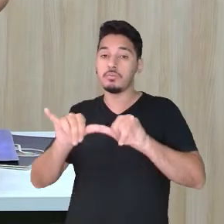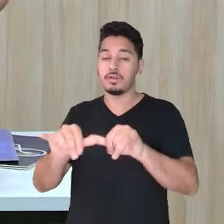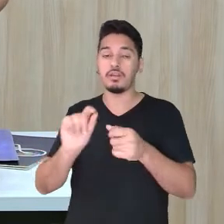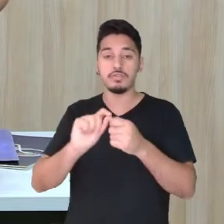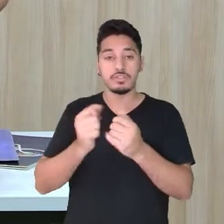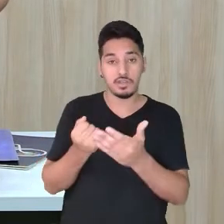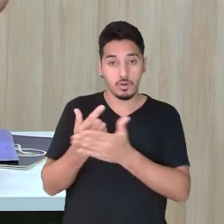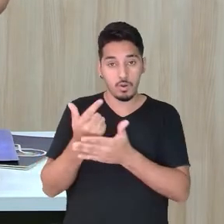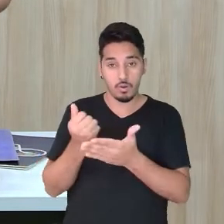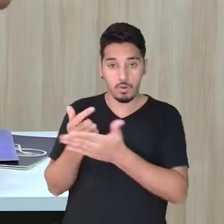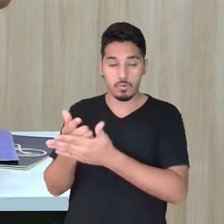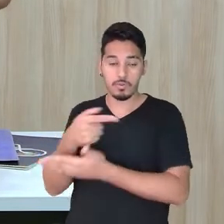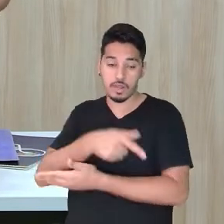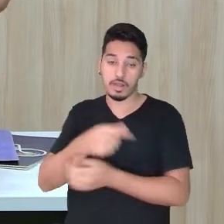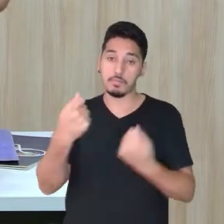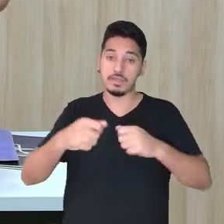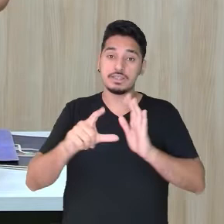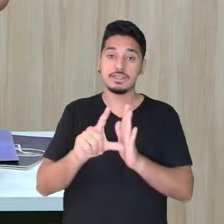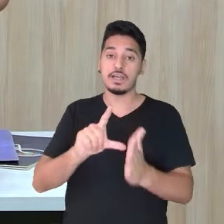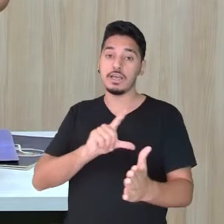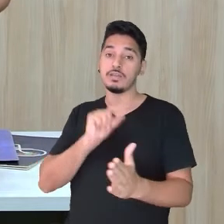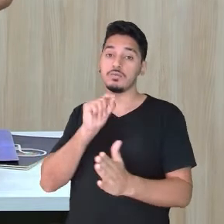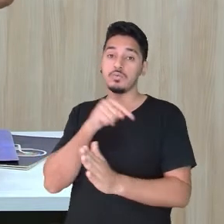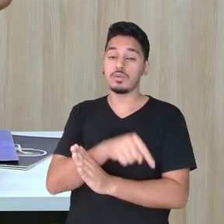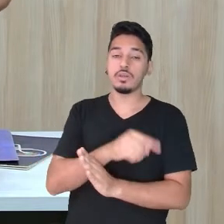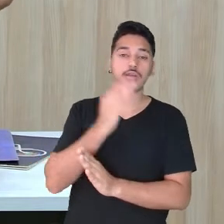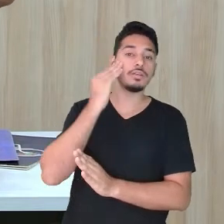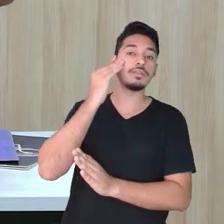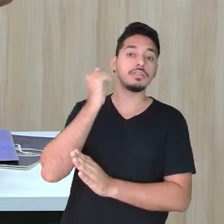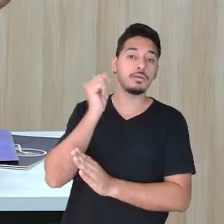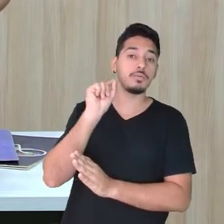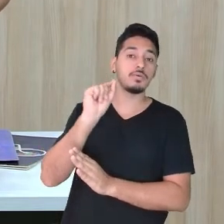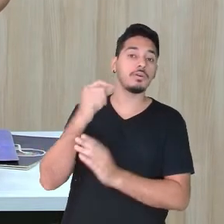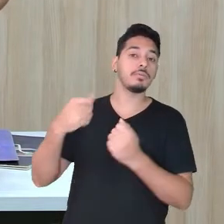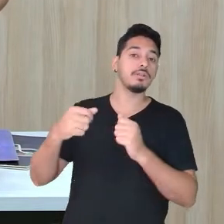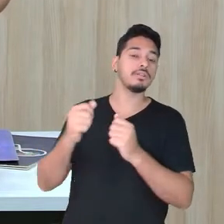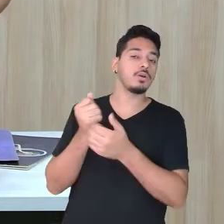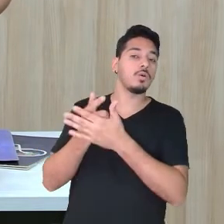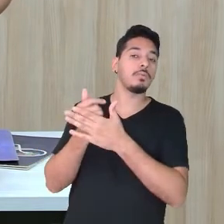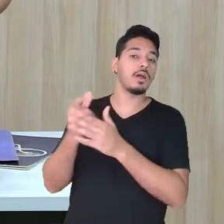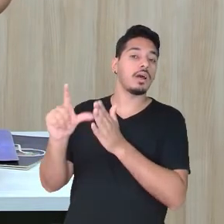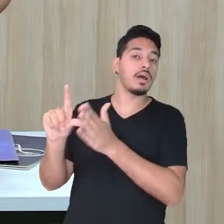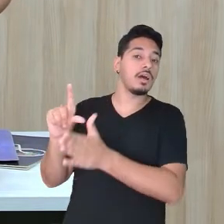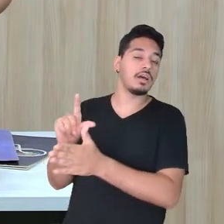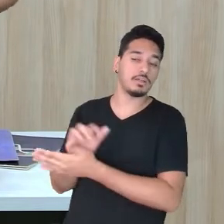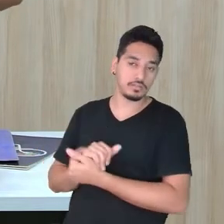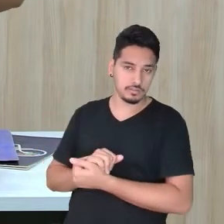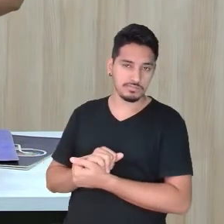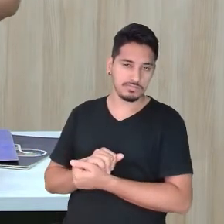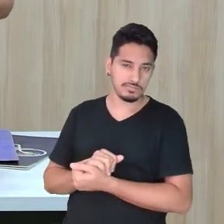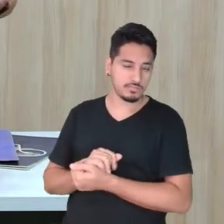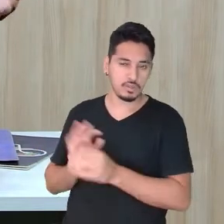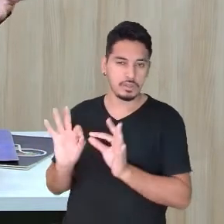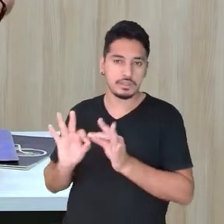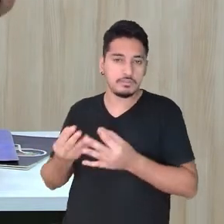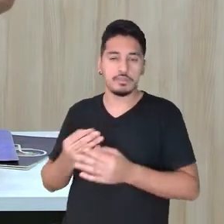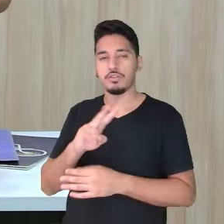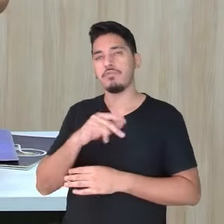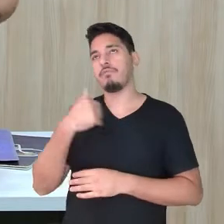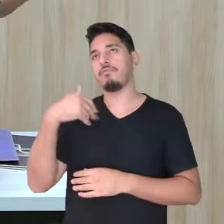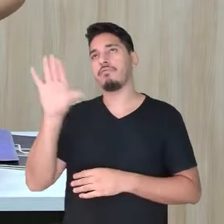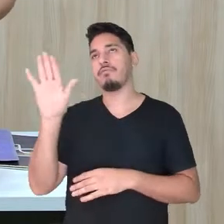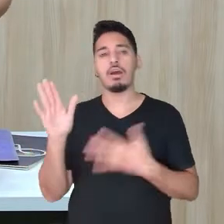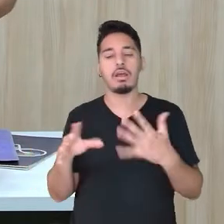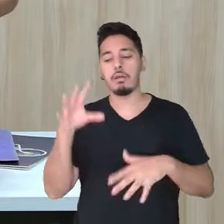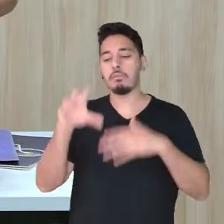fazer compras, ela precisa antes saber o que tem que ser comprado, que simplesmente não se vai ao